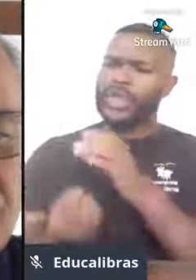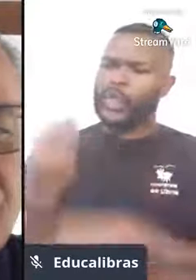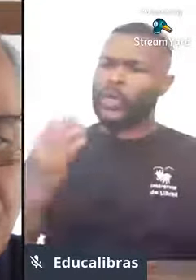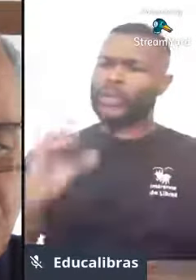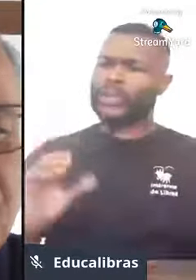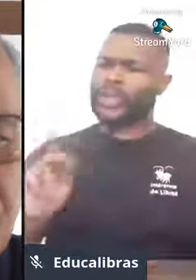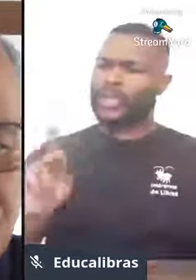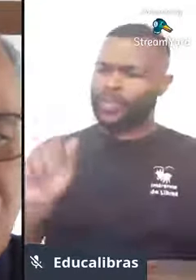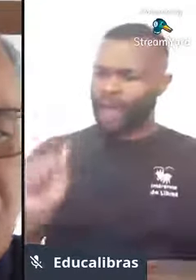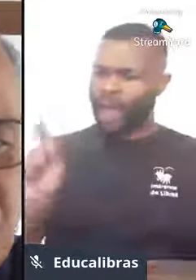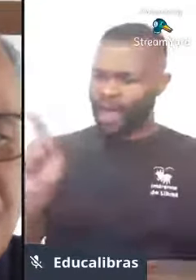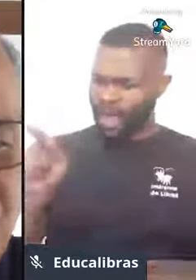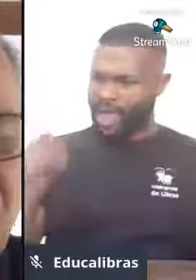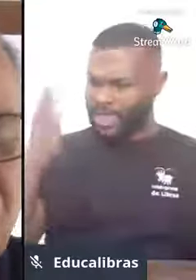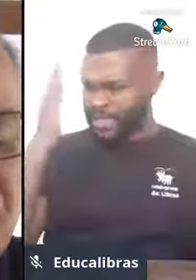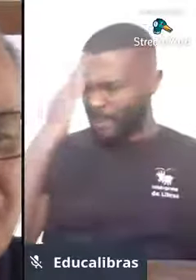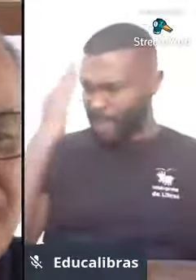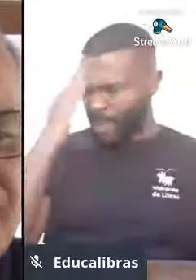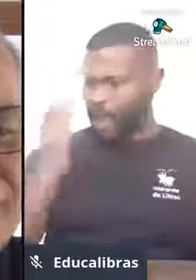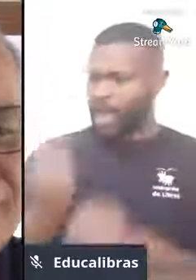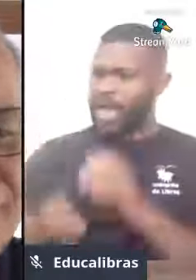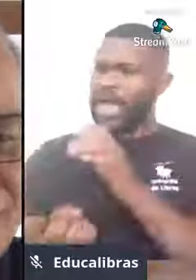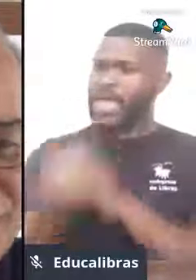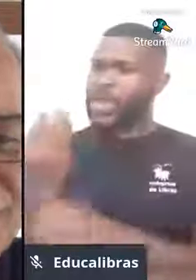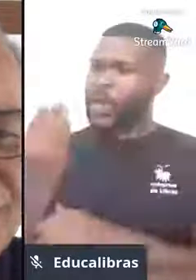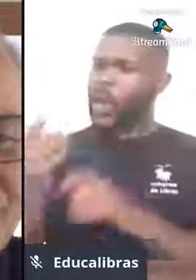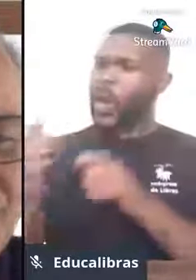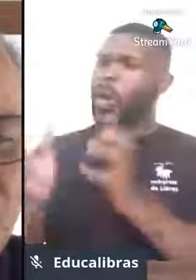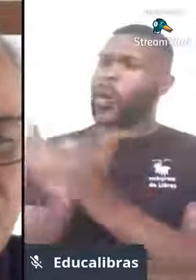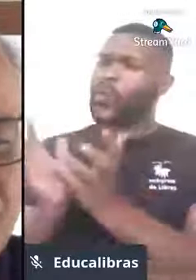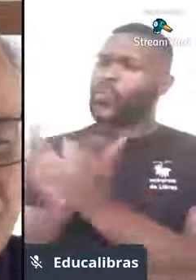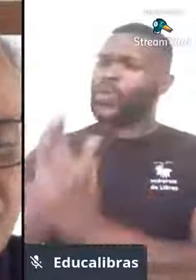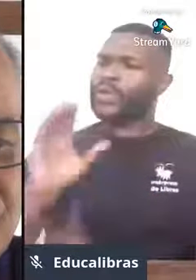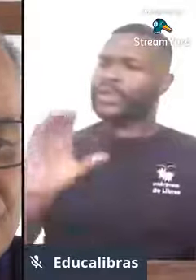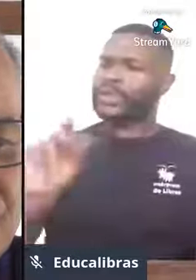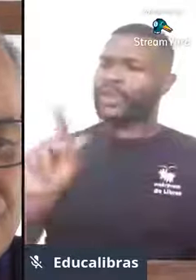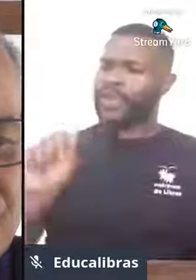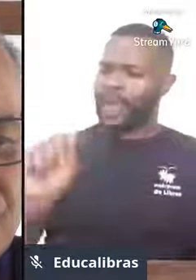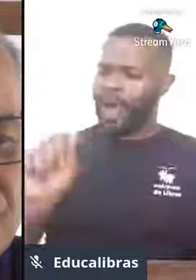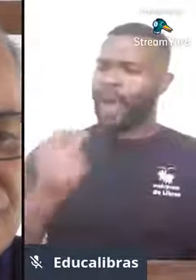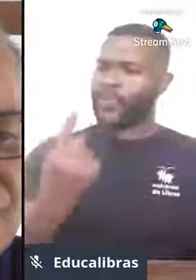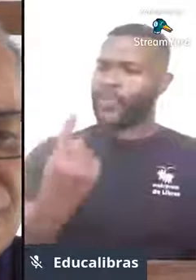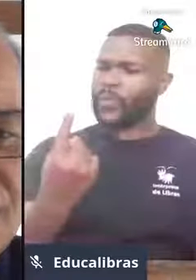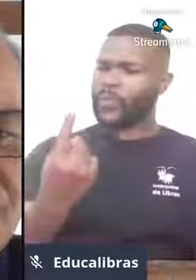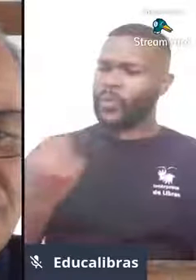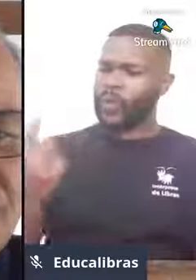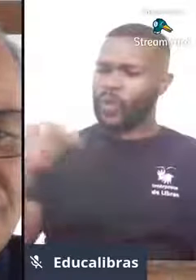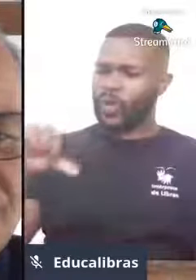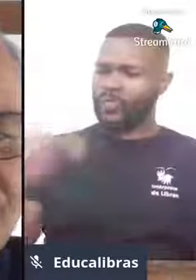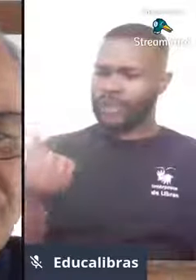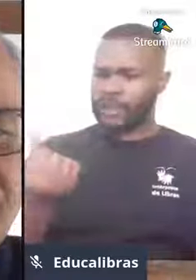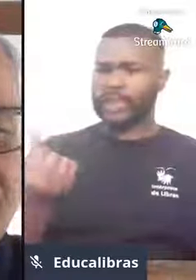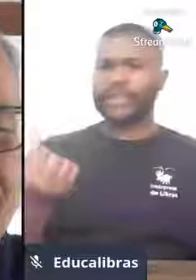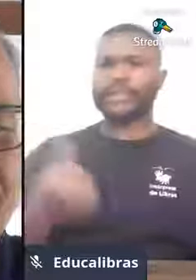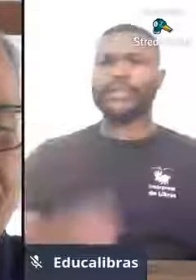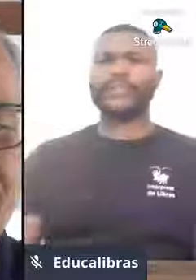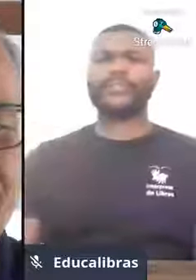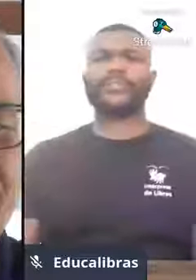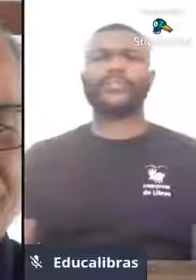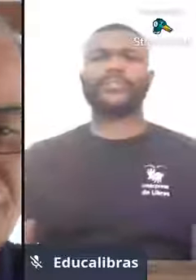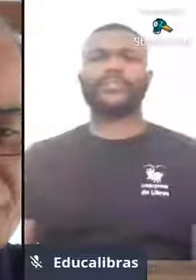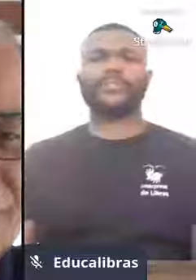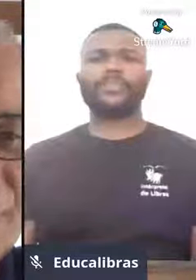Sabia? A CPA foi criada em 96. Bom, Vai lá, você quebrou, você tomou